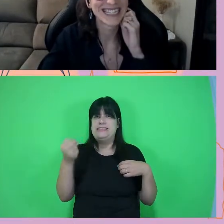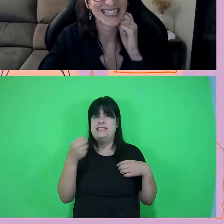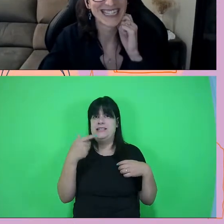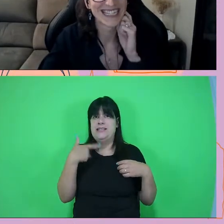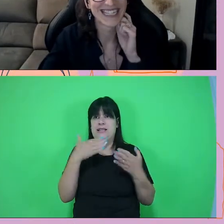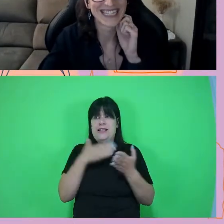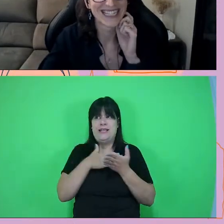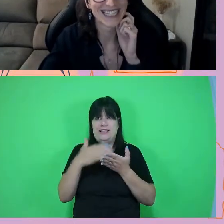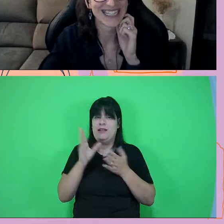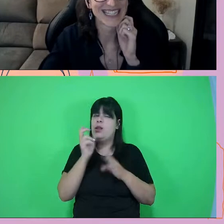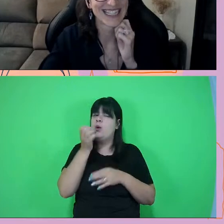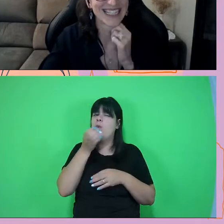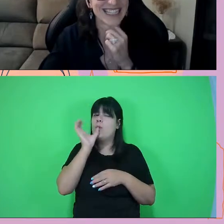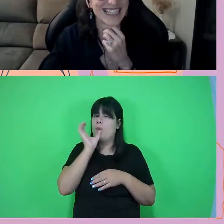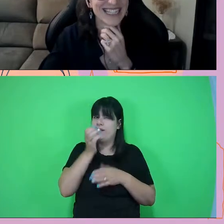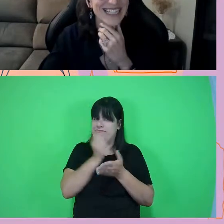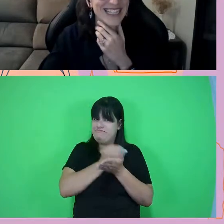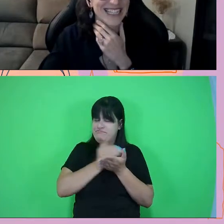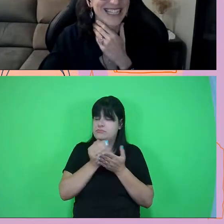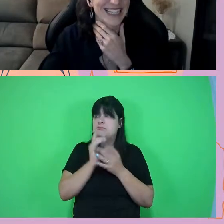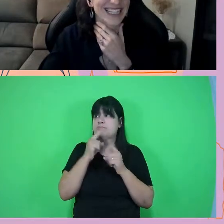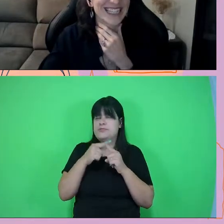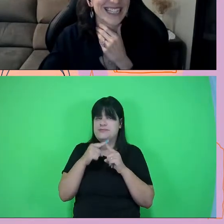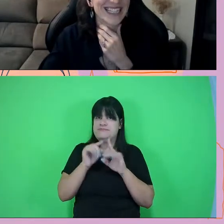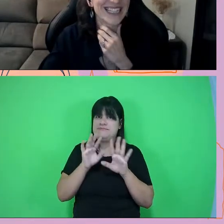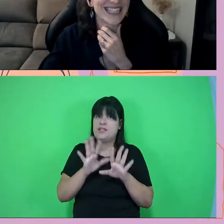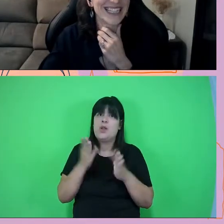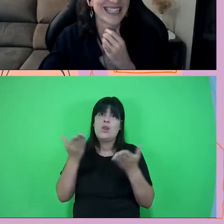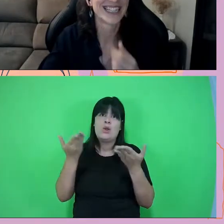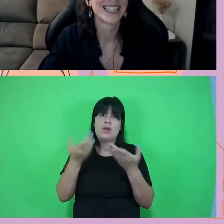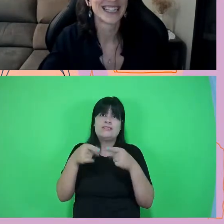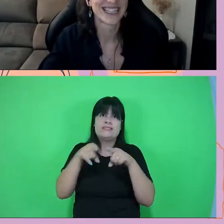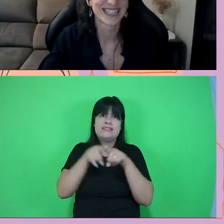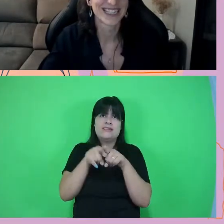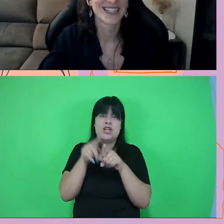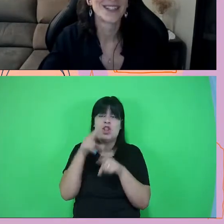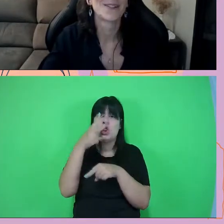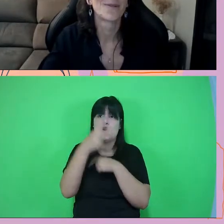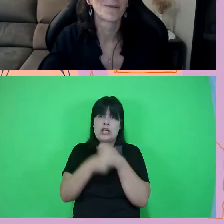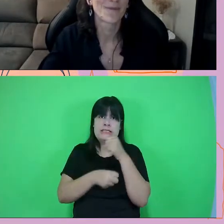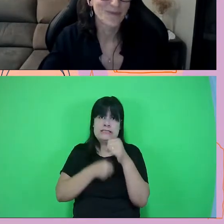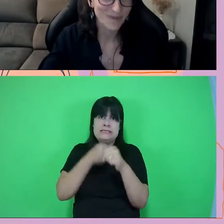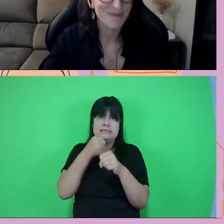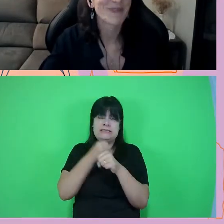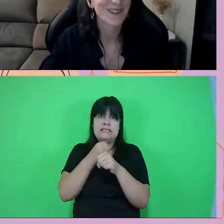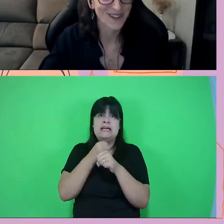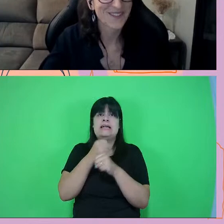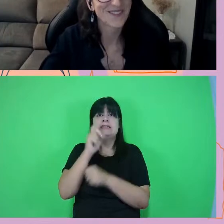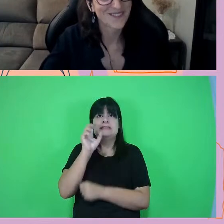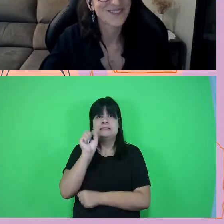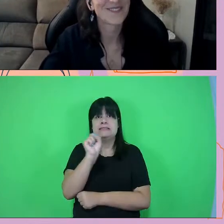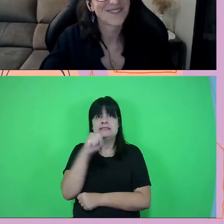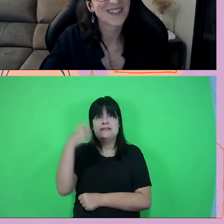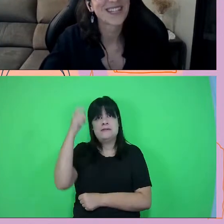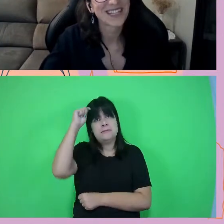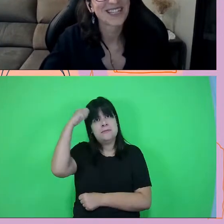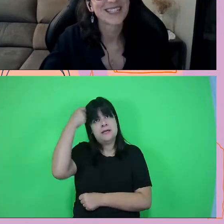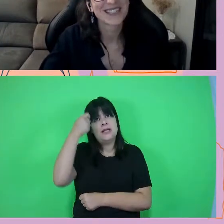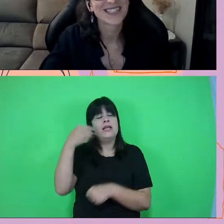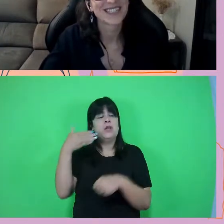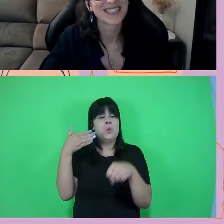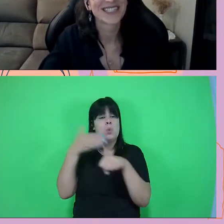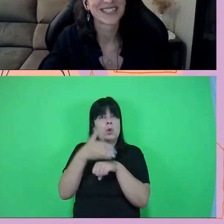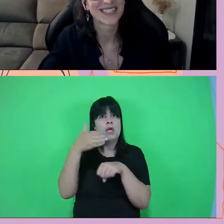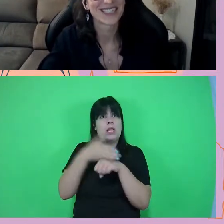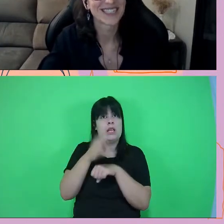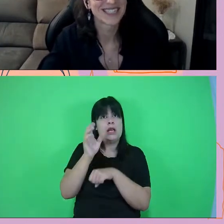bebedora iniciante porque, assim, eu hoje, inclusive, estou fazendo 2 anos de Pretas Cervejeiras. Eu entrei no Pretas Cervejeiras